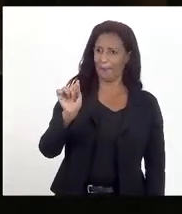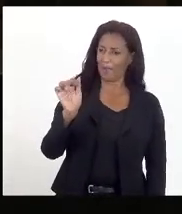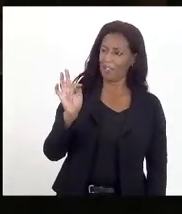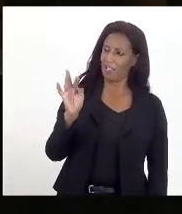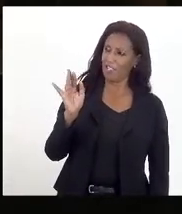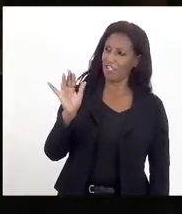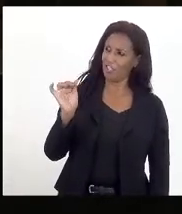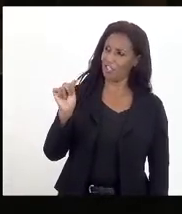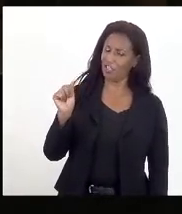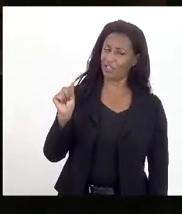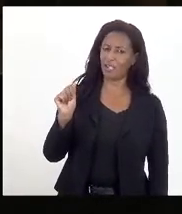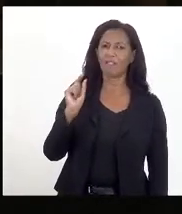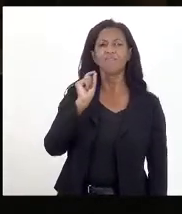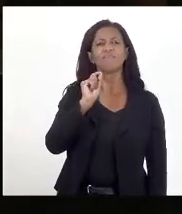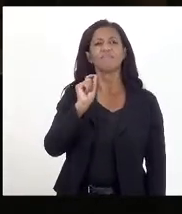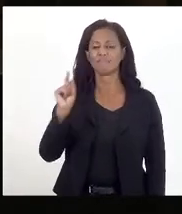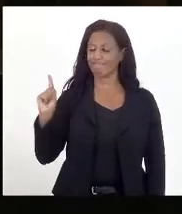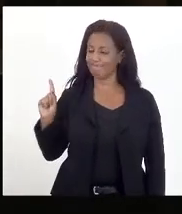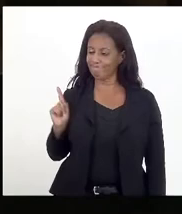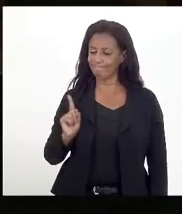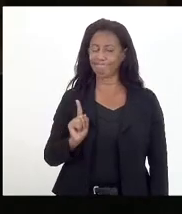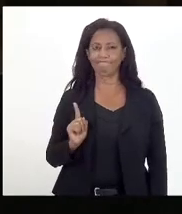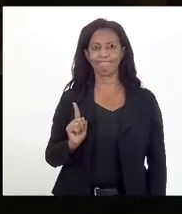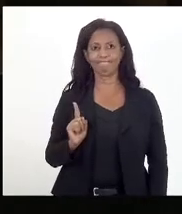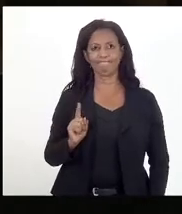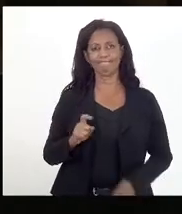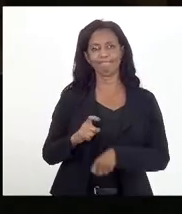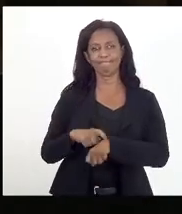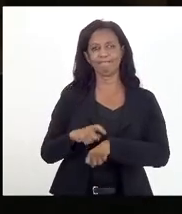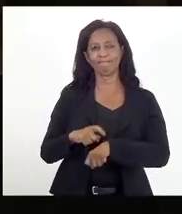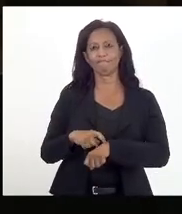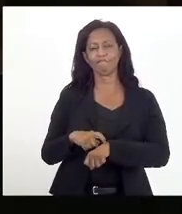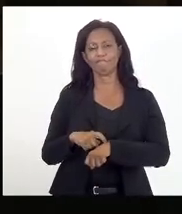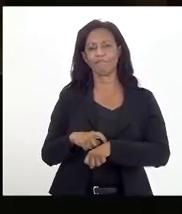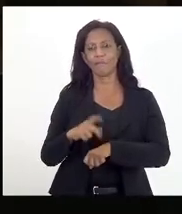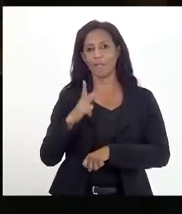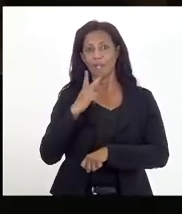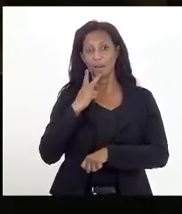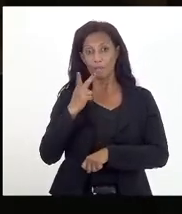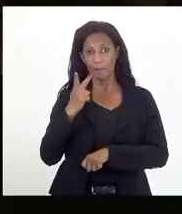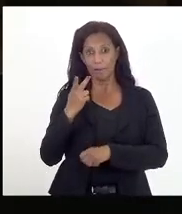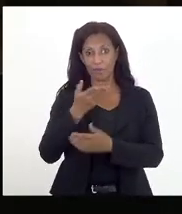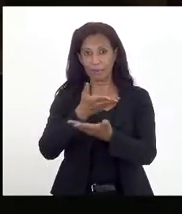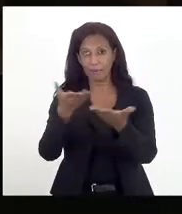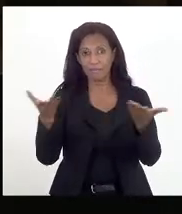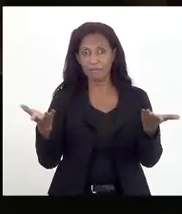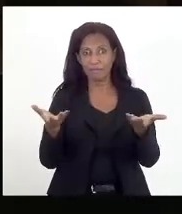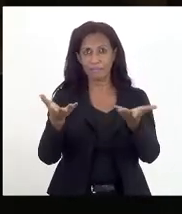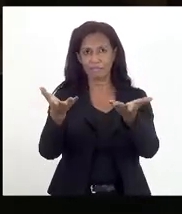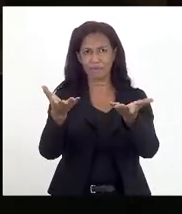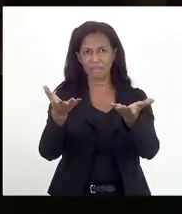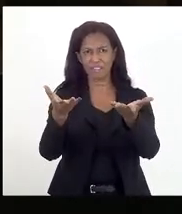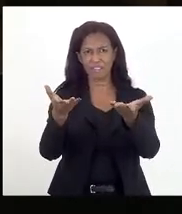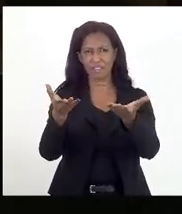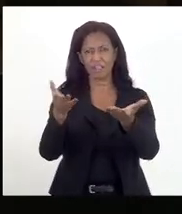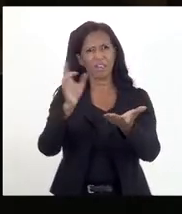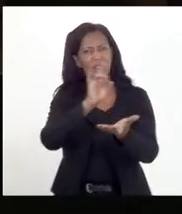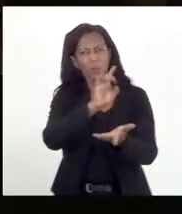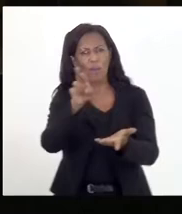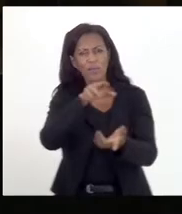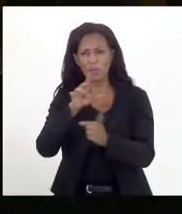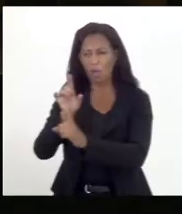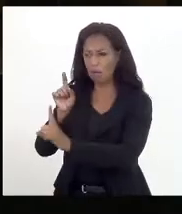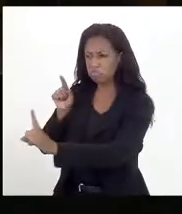é o que me traz aqui nesse momento é para falar com vocês e não somente com vocês que aqui